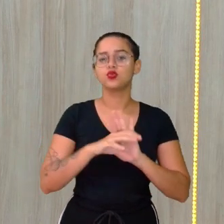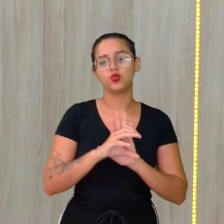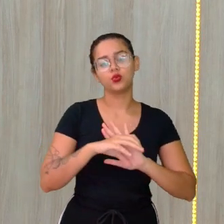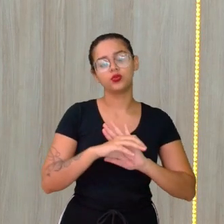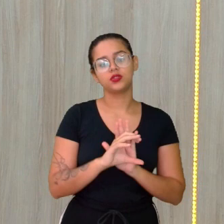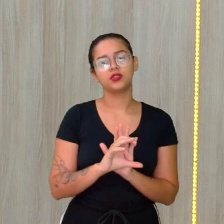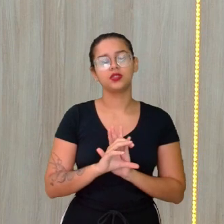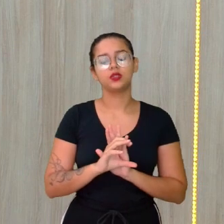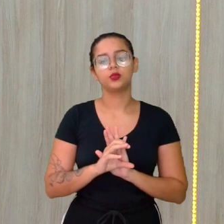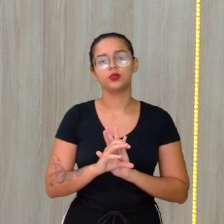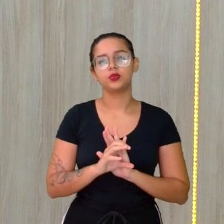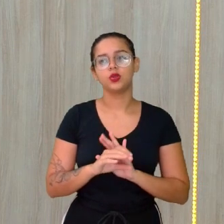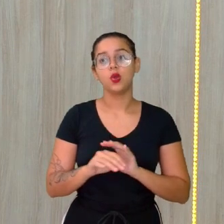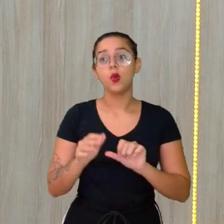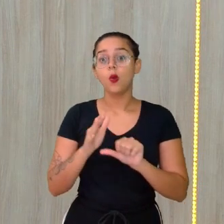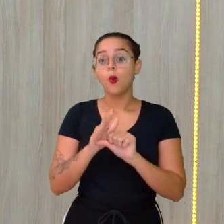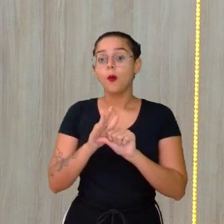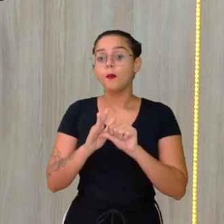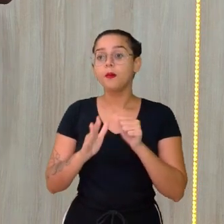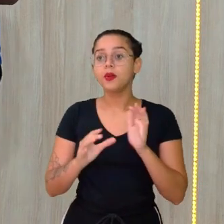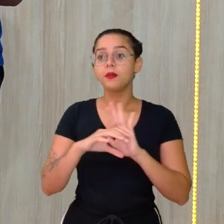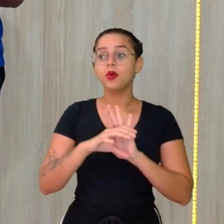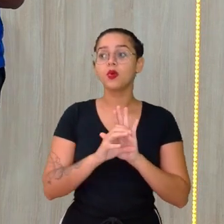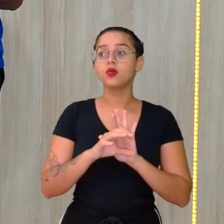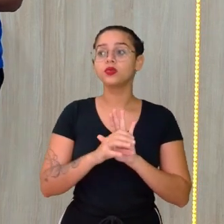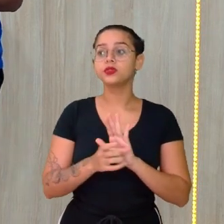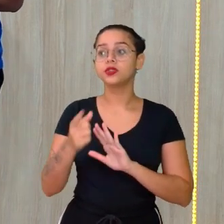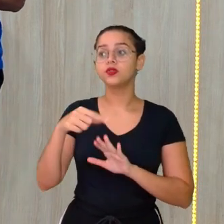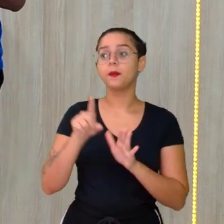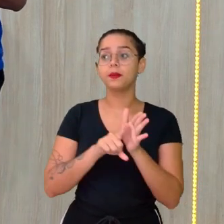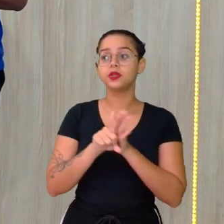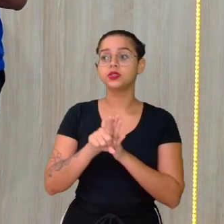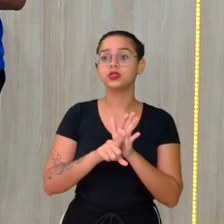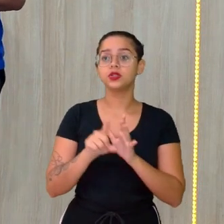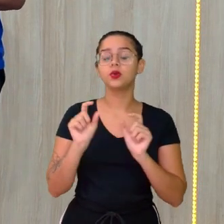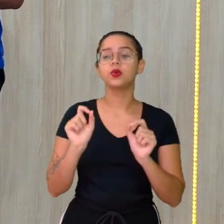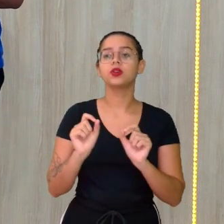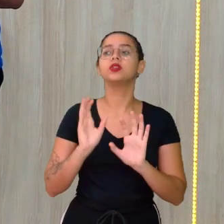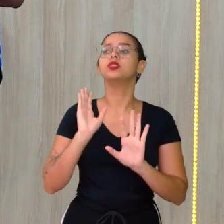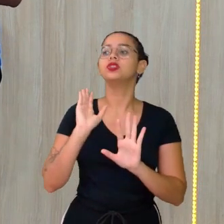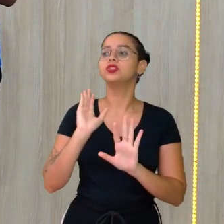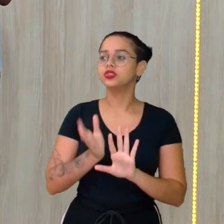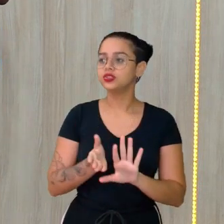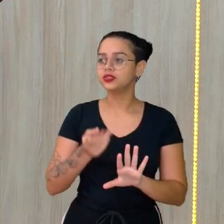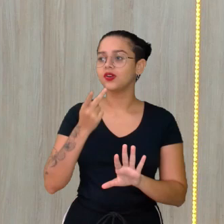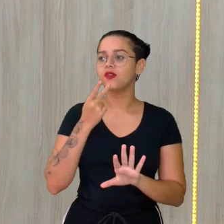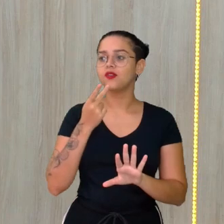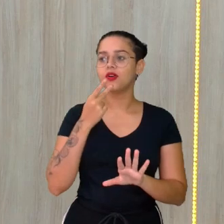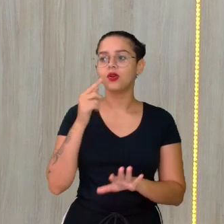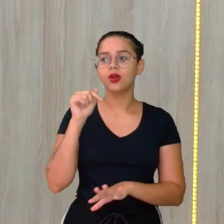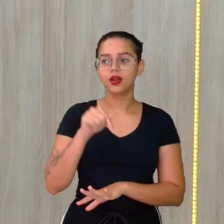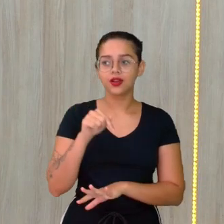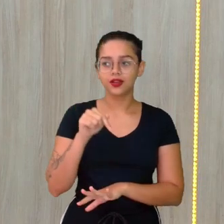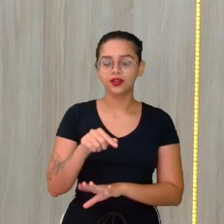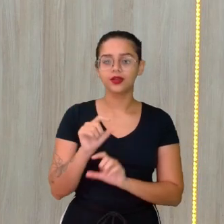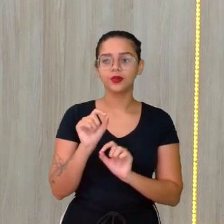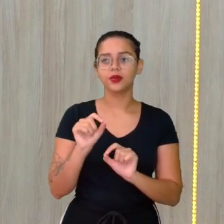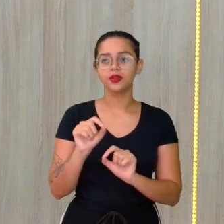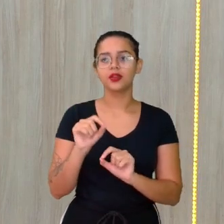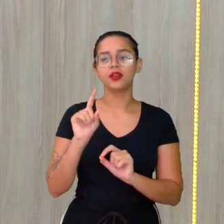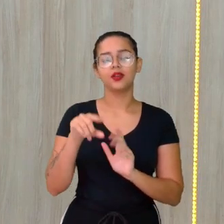conceitos. O primeiro conceito que vocês vão pesquisar, a gente já falou aqui dele, que